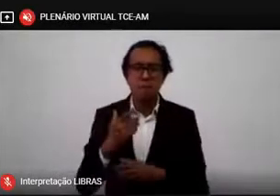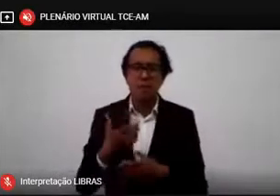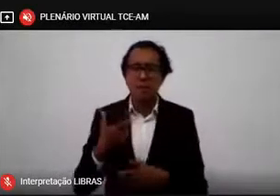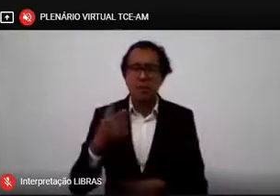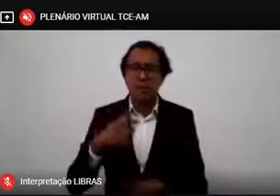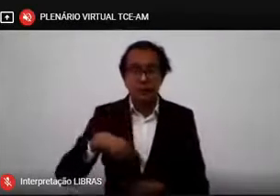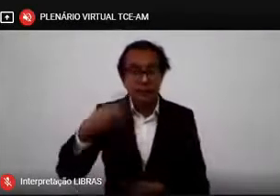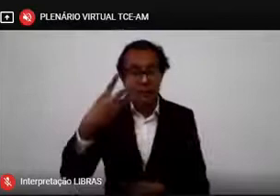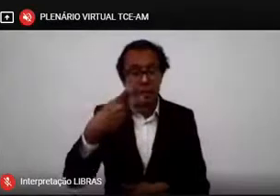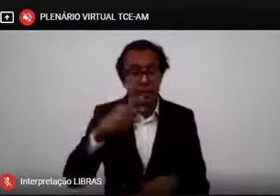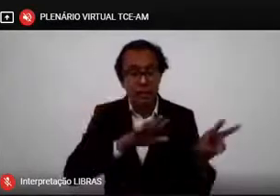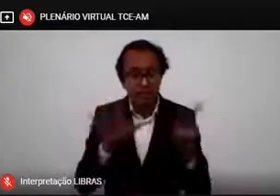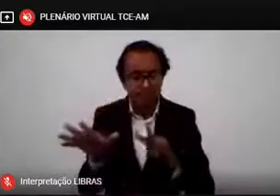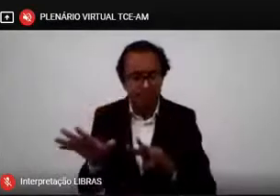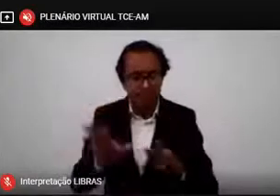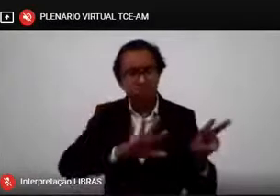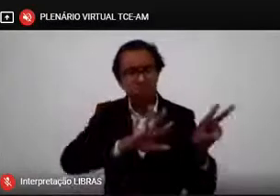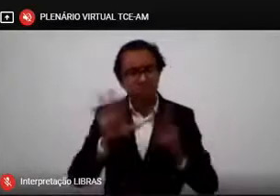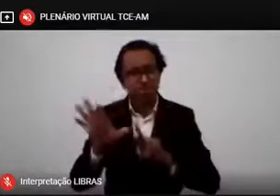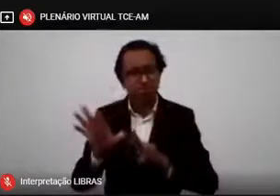O próximo.